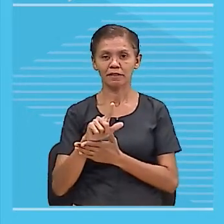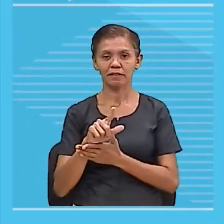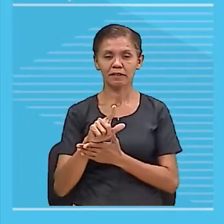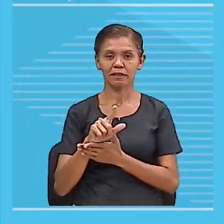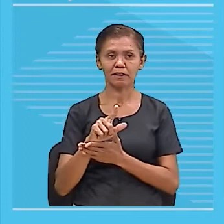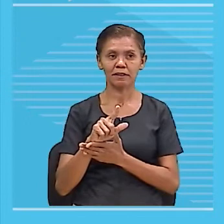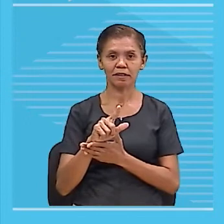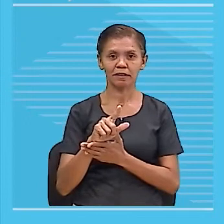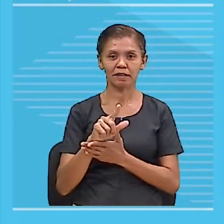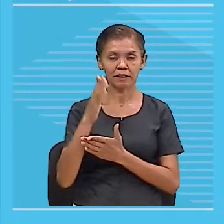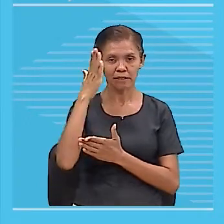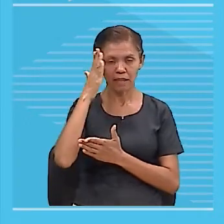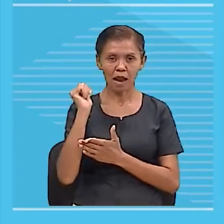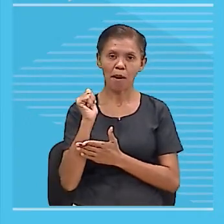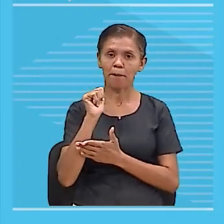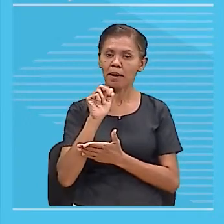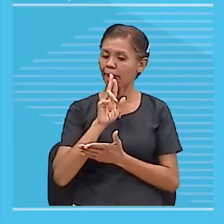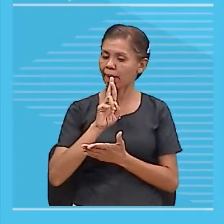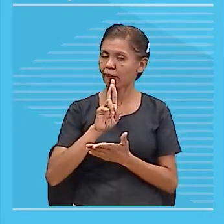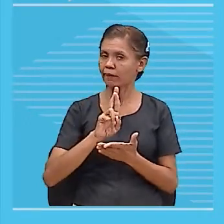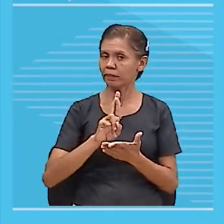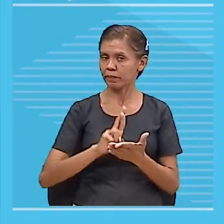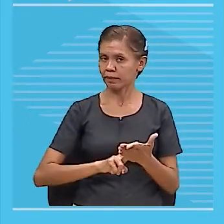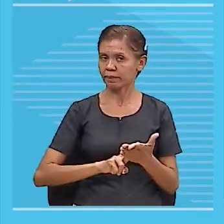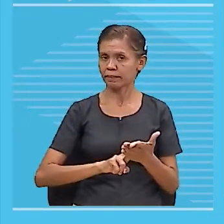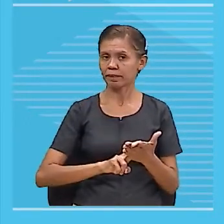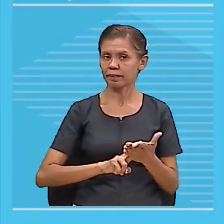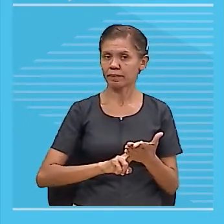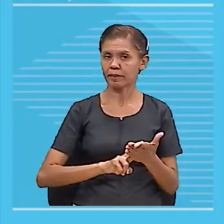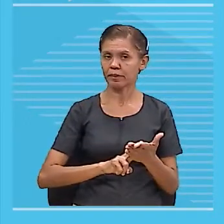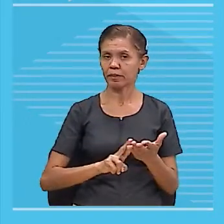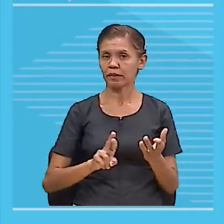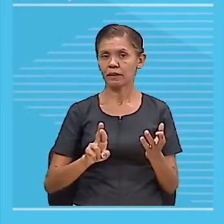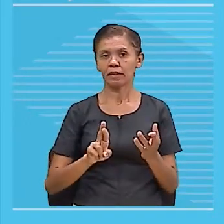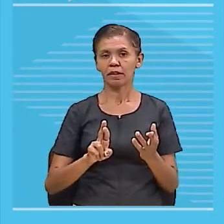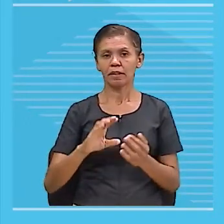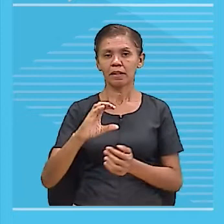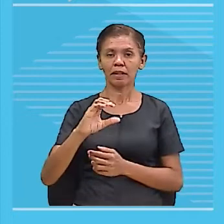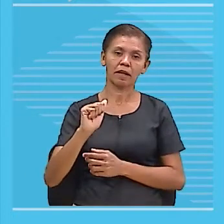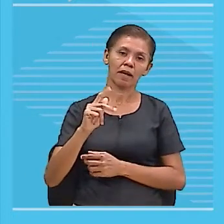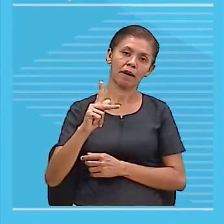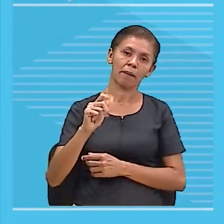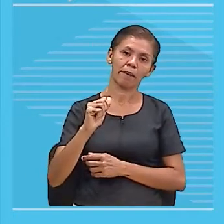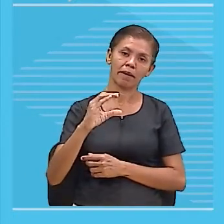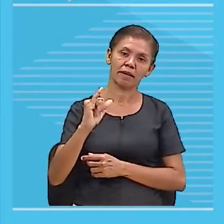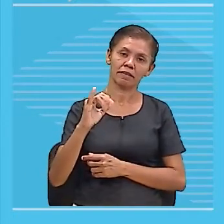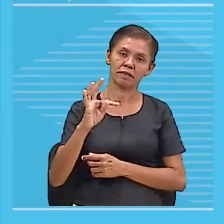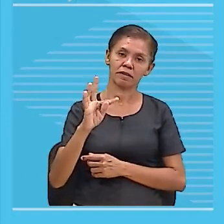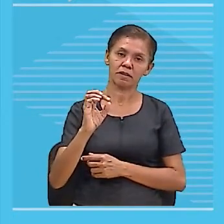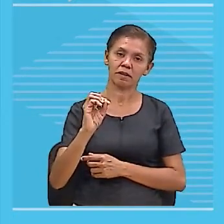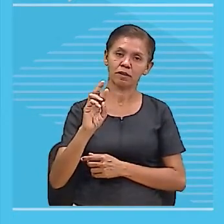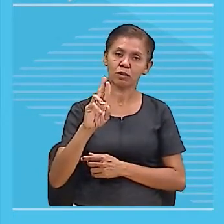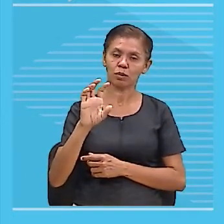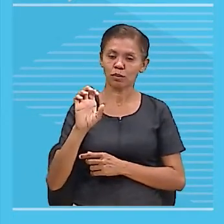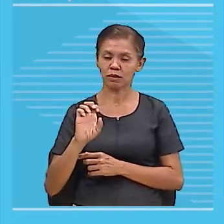gente resolve as questões envolvendo capacitores. E aí depois eu dou o tempinho para que